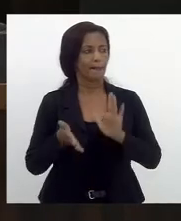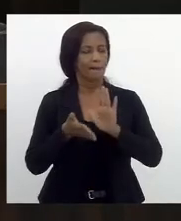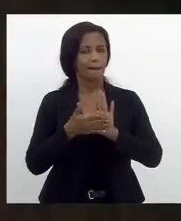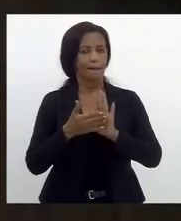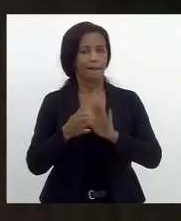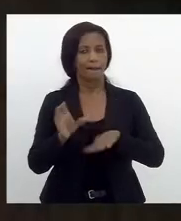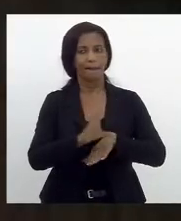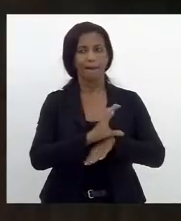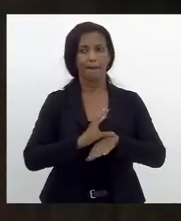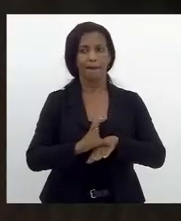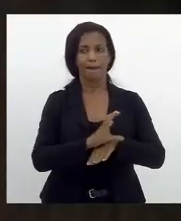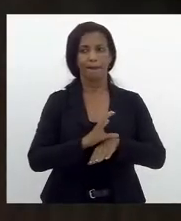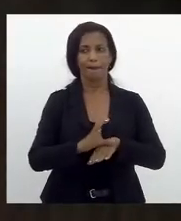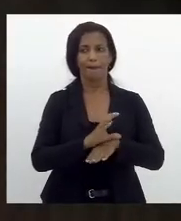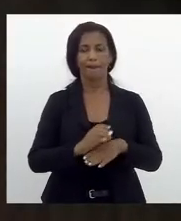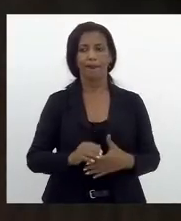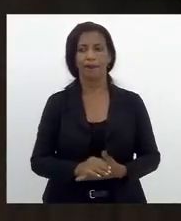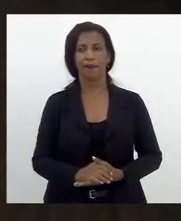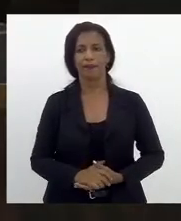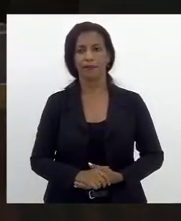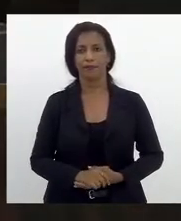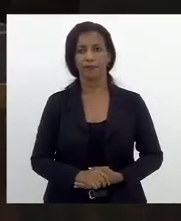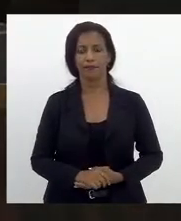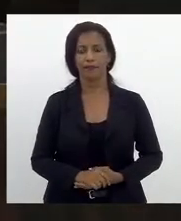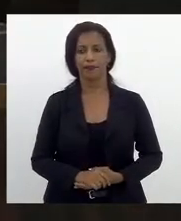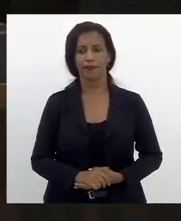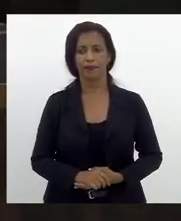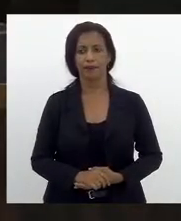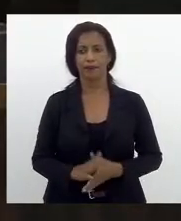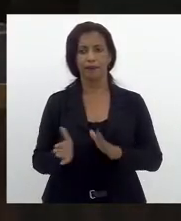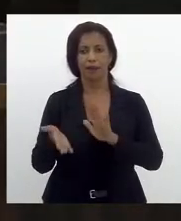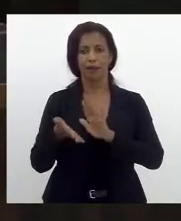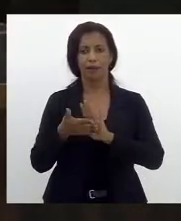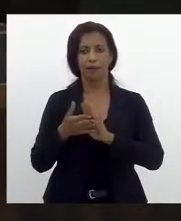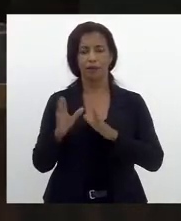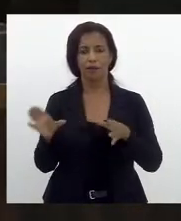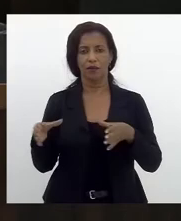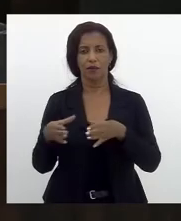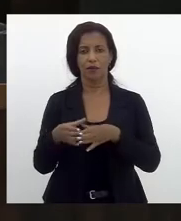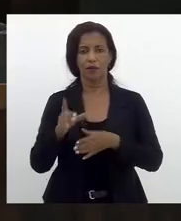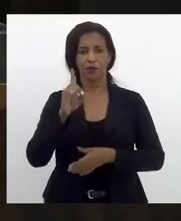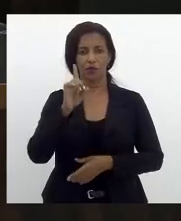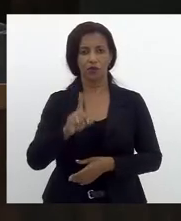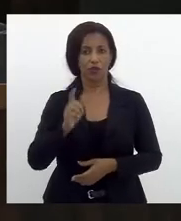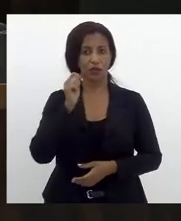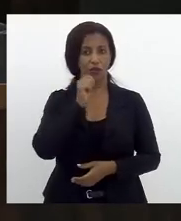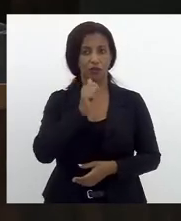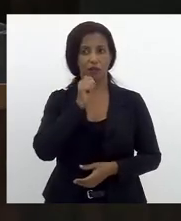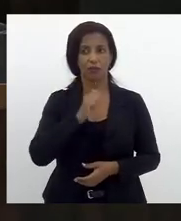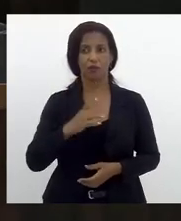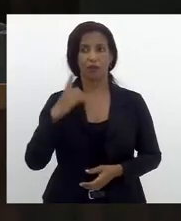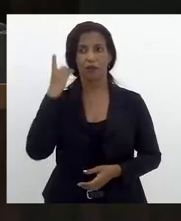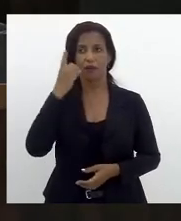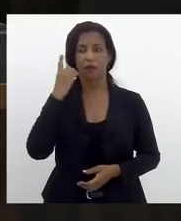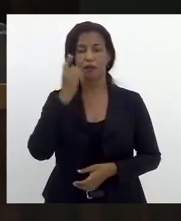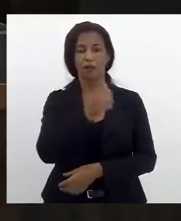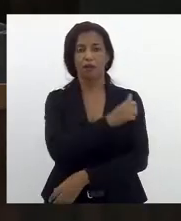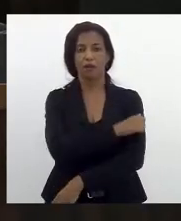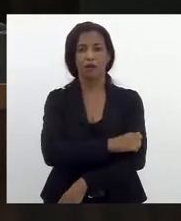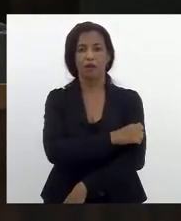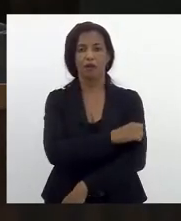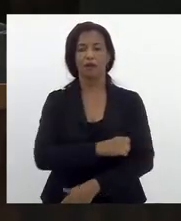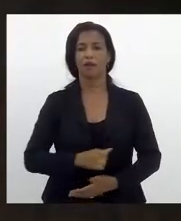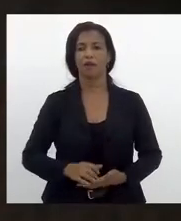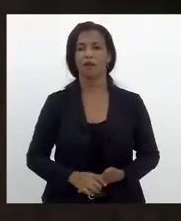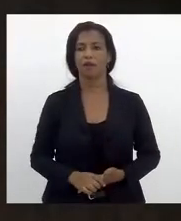pela constitucionalidade, presidente. Para emitir parecer pela Comissão de Defesa dos Direitos da Mulher, deputada enfermeira